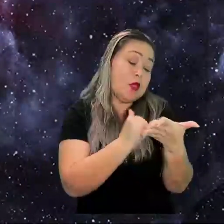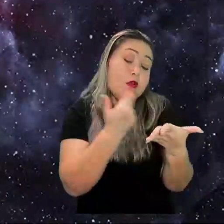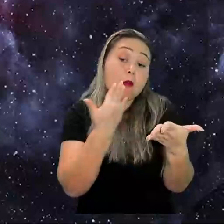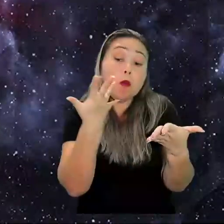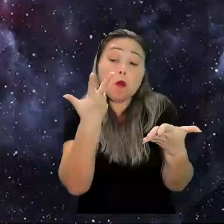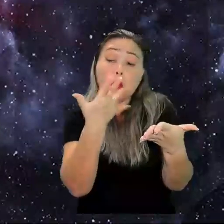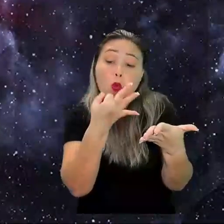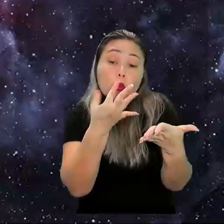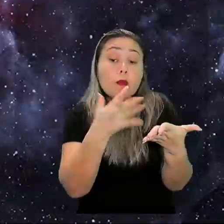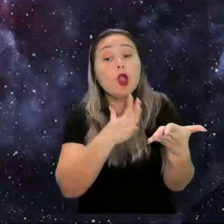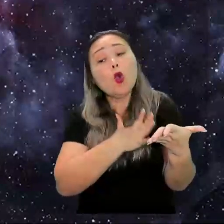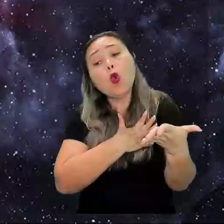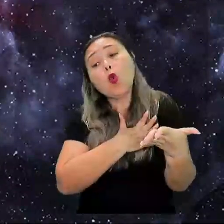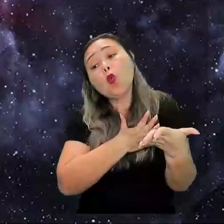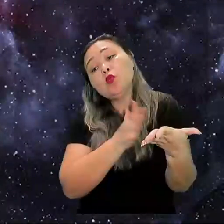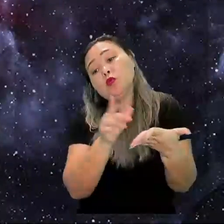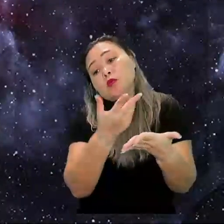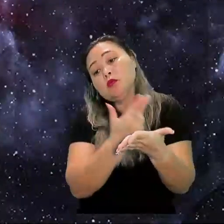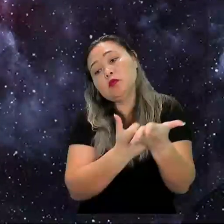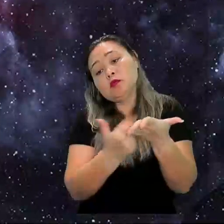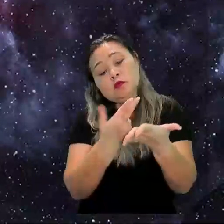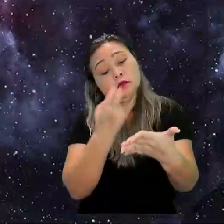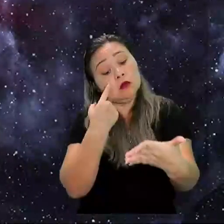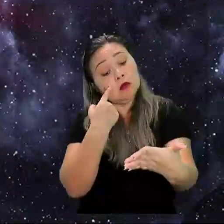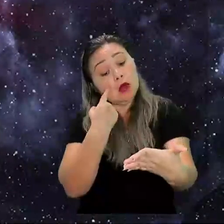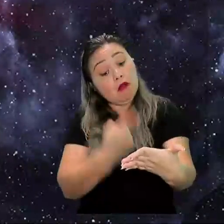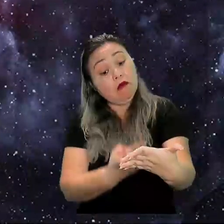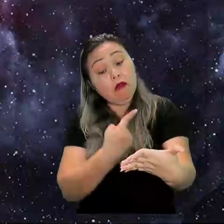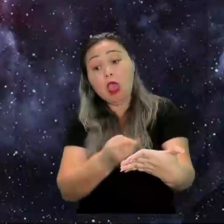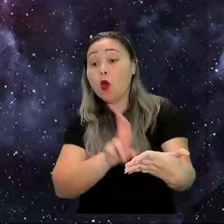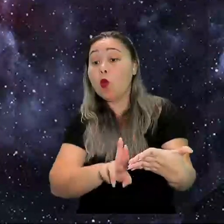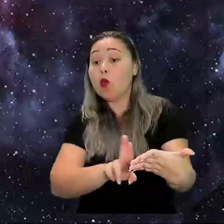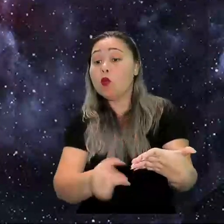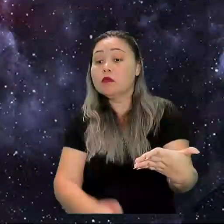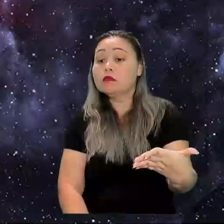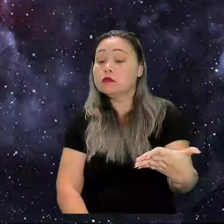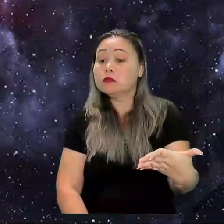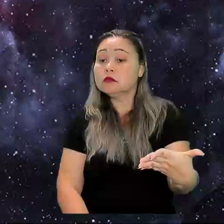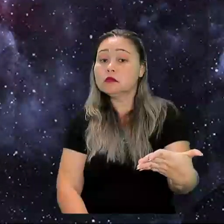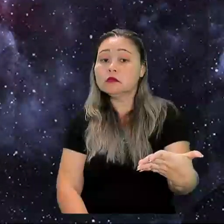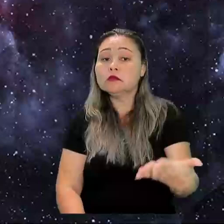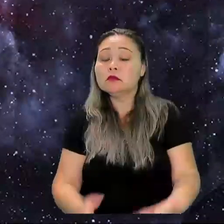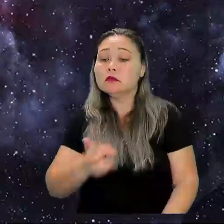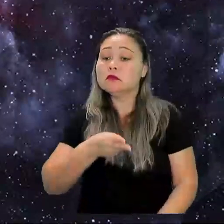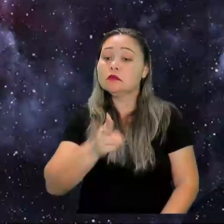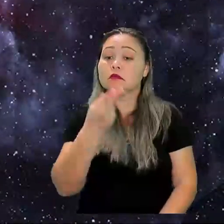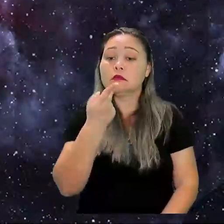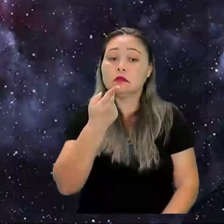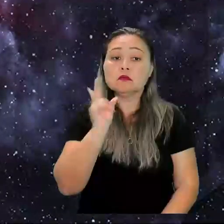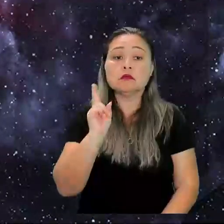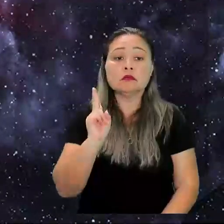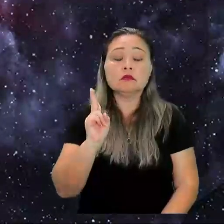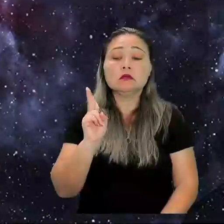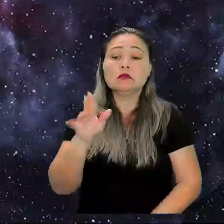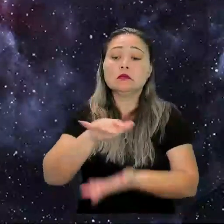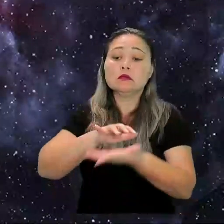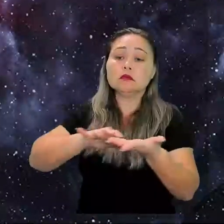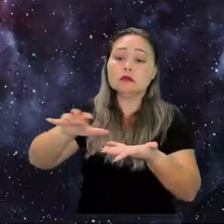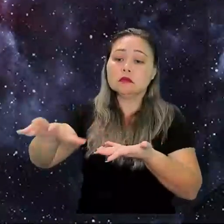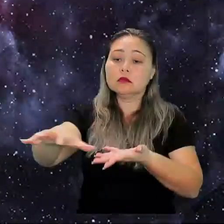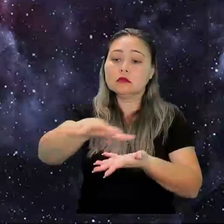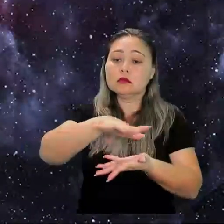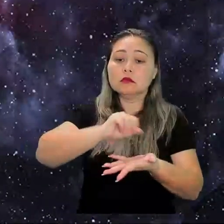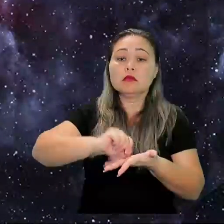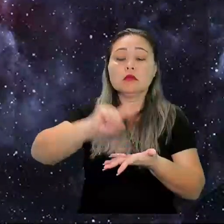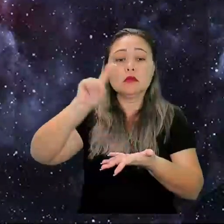bonitinho não, tá? Mas eu gosto de desenhar para eu poder enxergar a aplicação. Não, e eu sempre falo, né, gente? A geometria